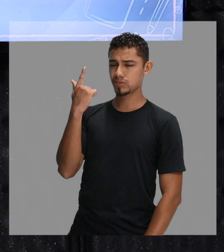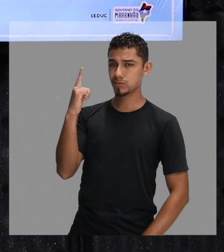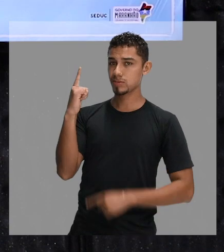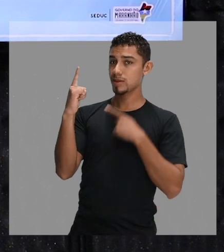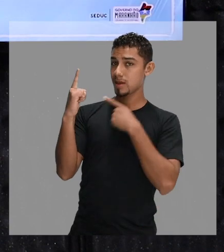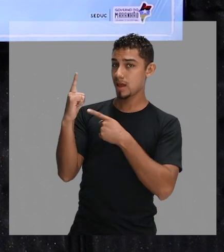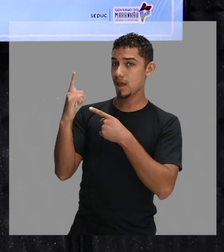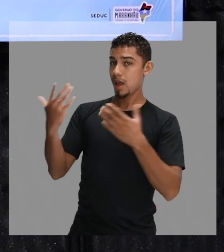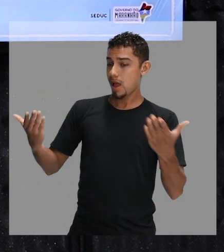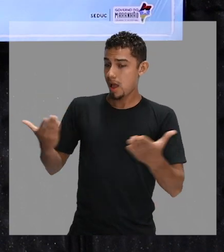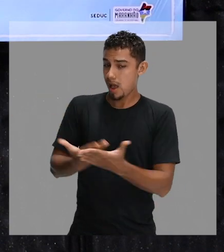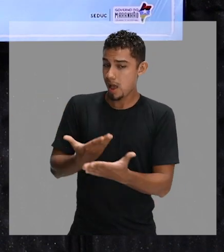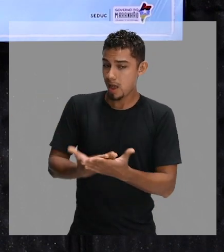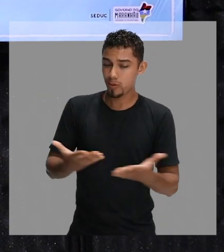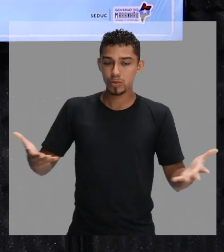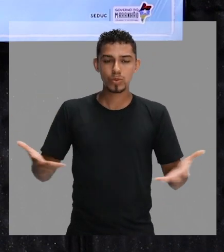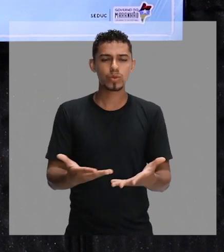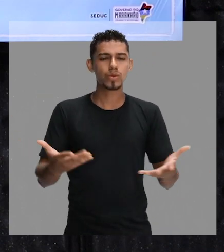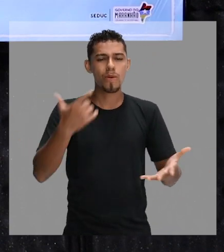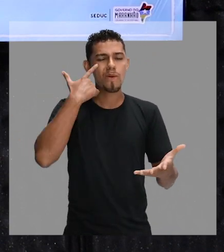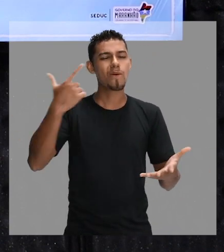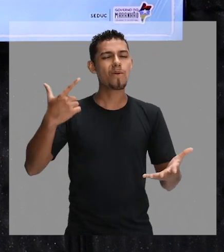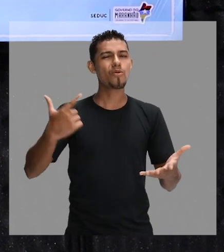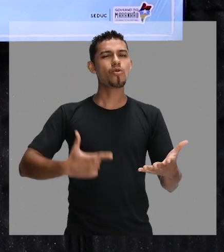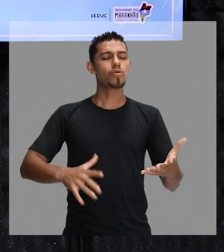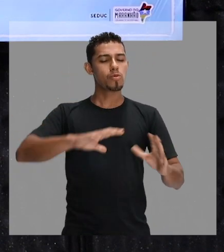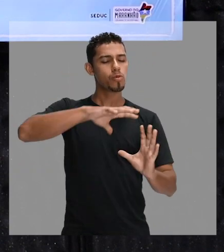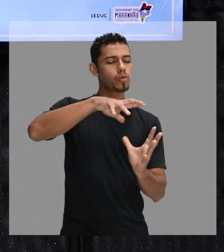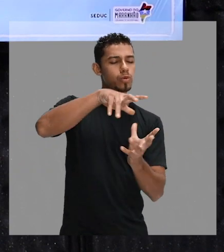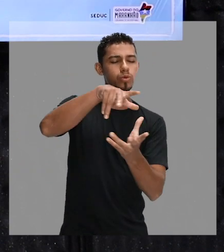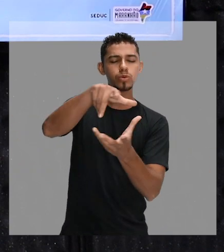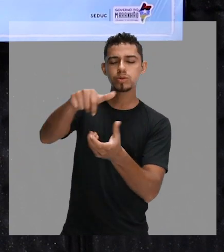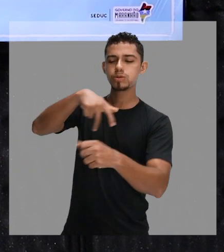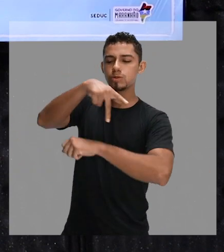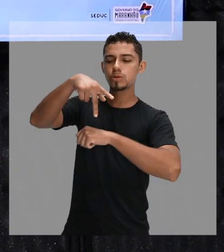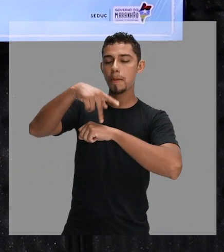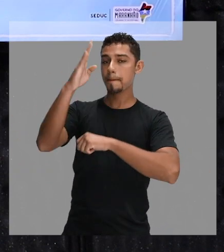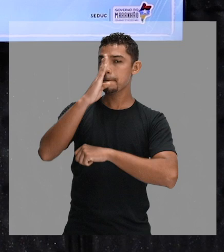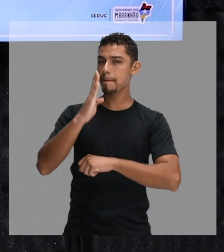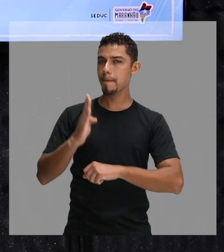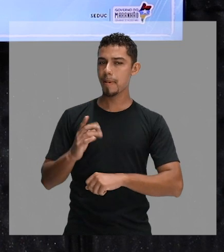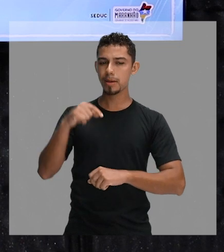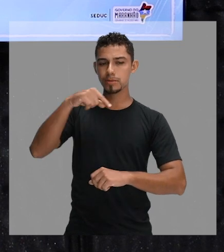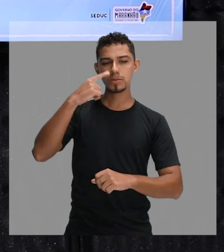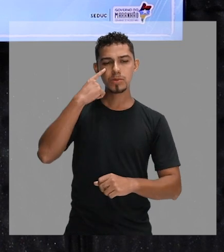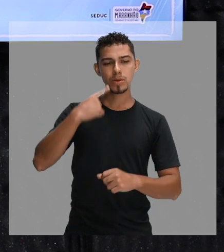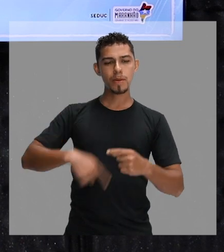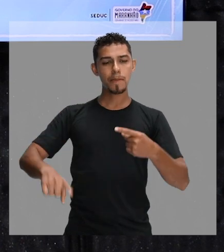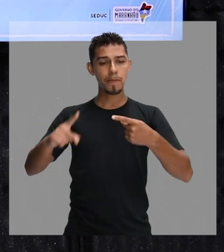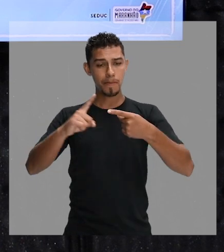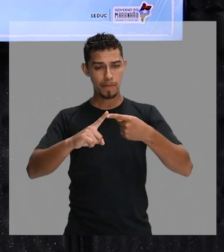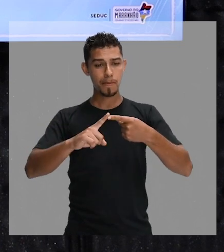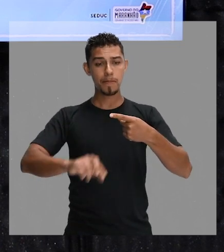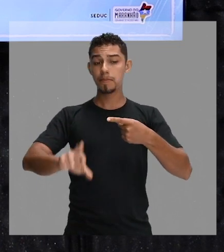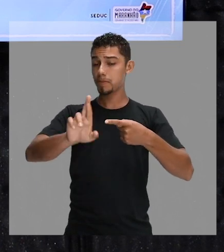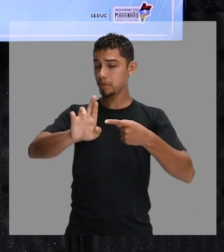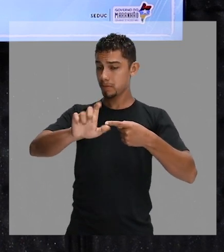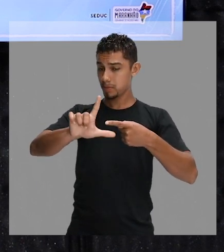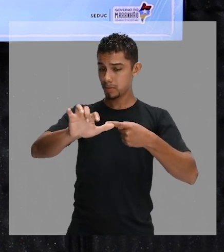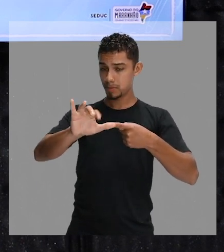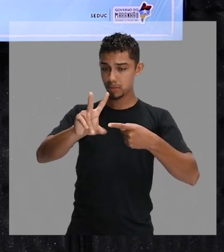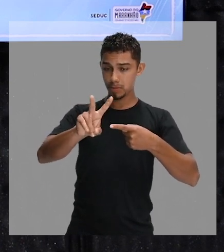nós estudaremos a estrutura física do Brasil, relevo, clima e hidrografia do Brasil e do